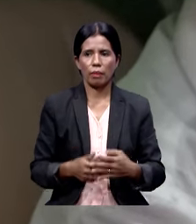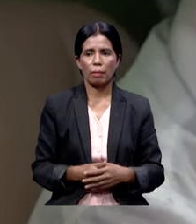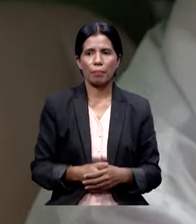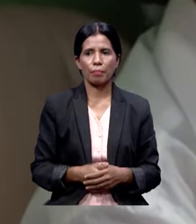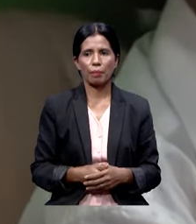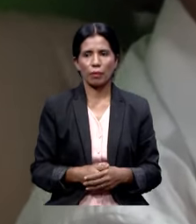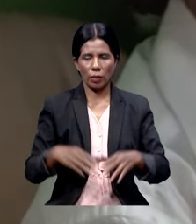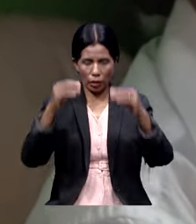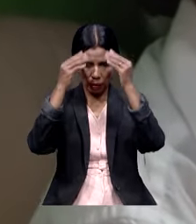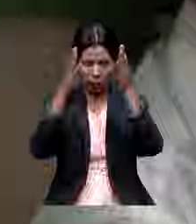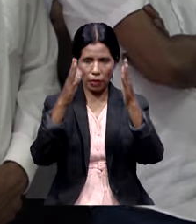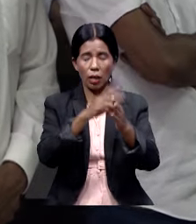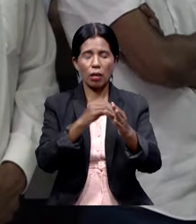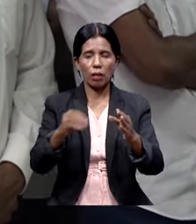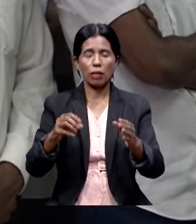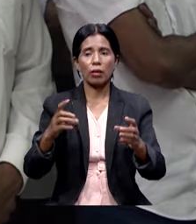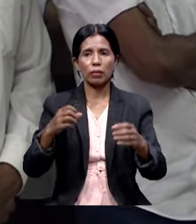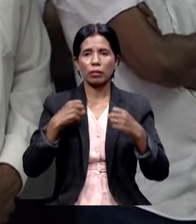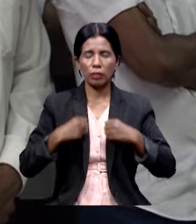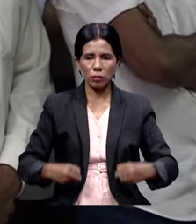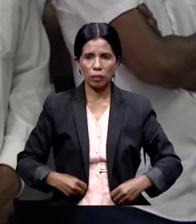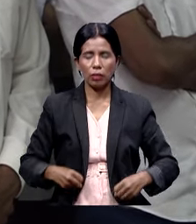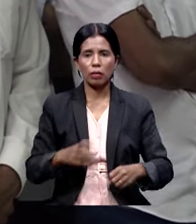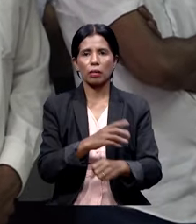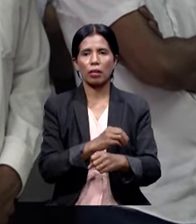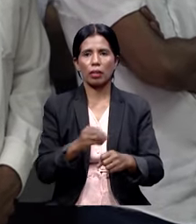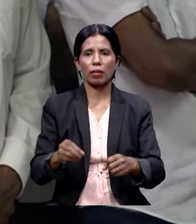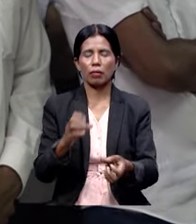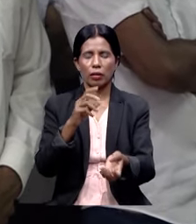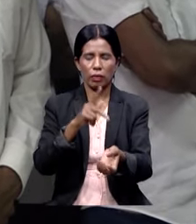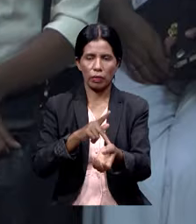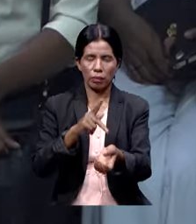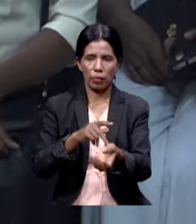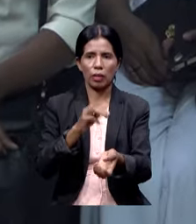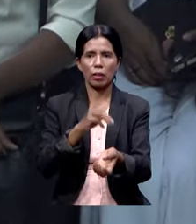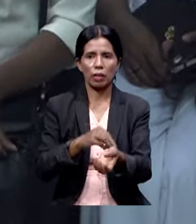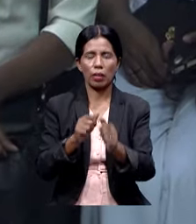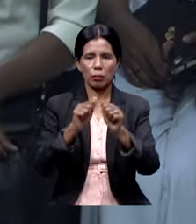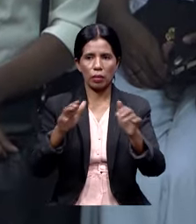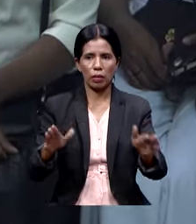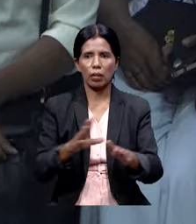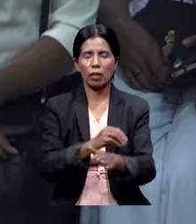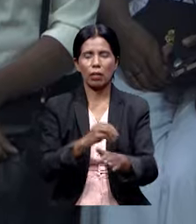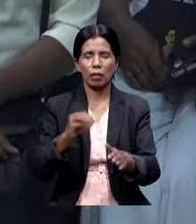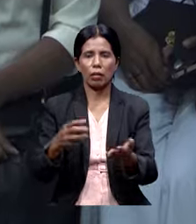de ne profesional saúde siranebe ho especialidade hanesan enfermeiro, técnica administração,